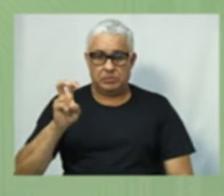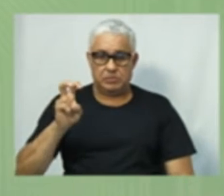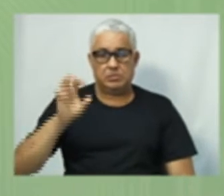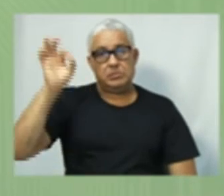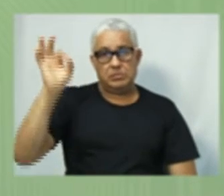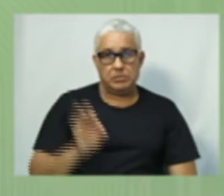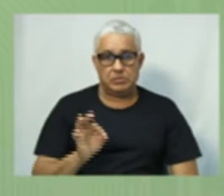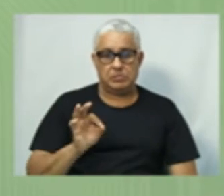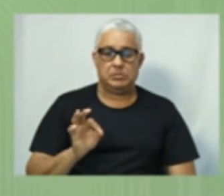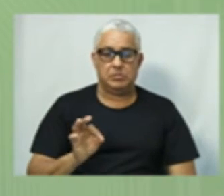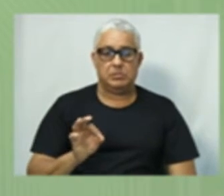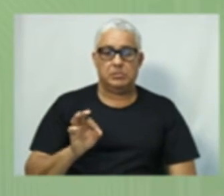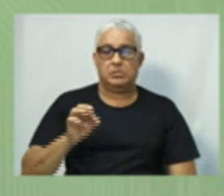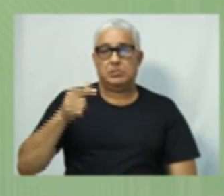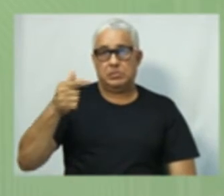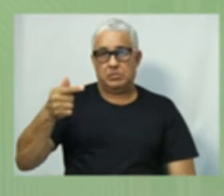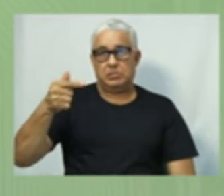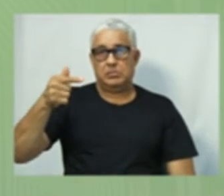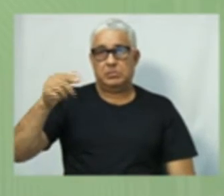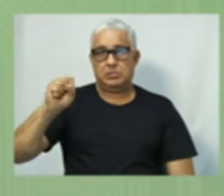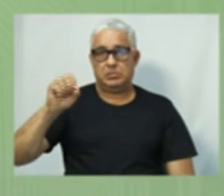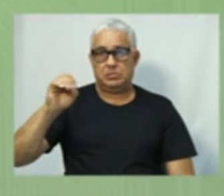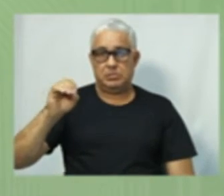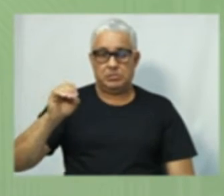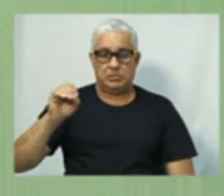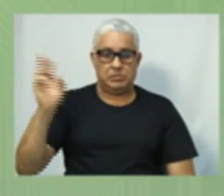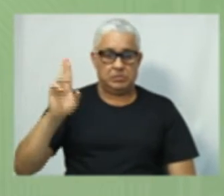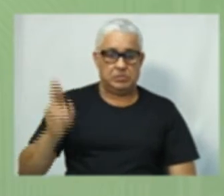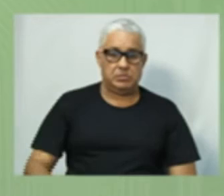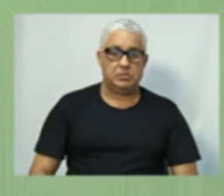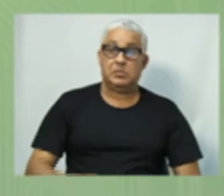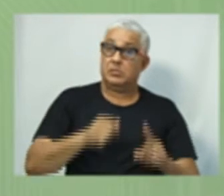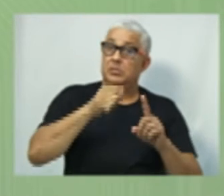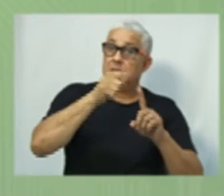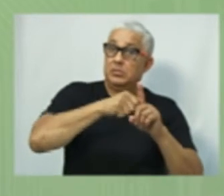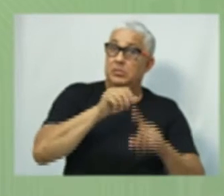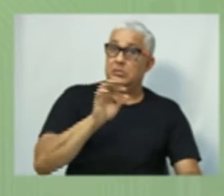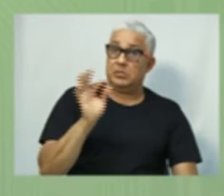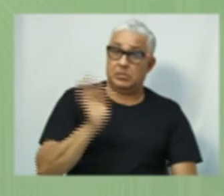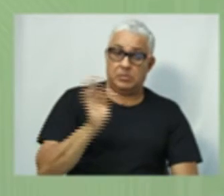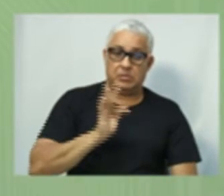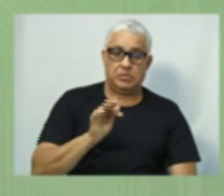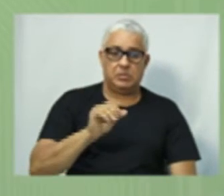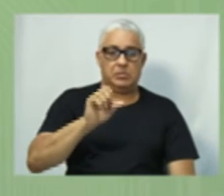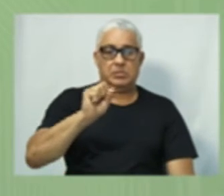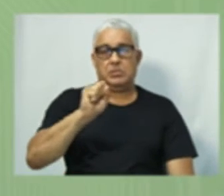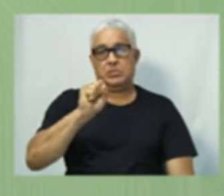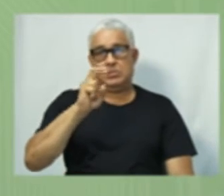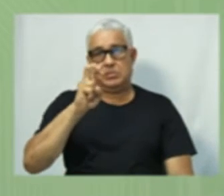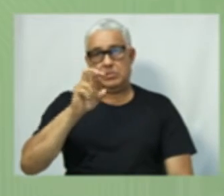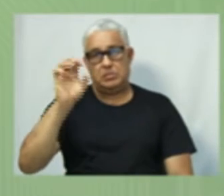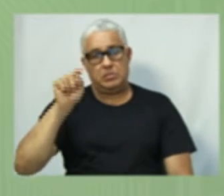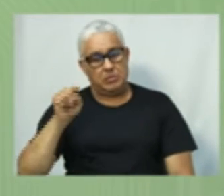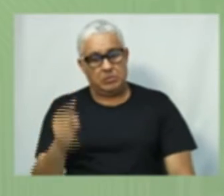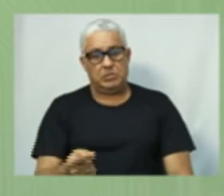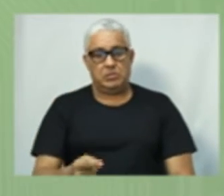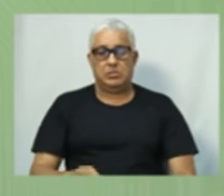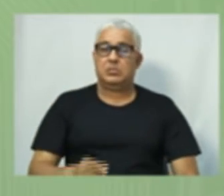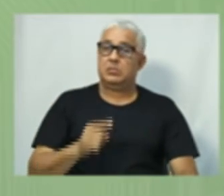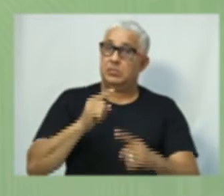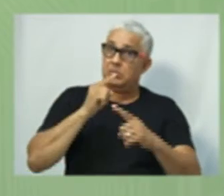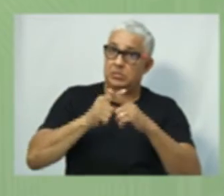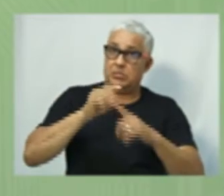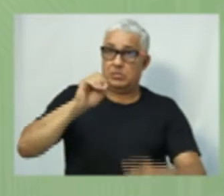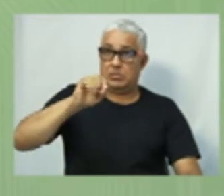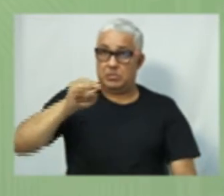mês de janeiro. Mês de fevereiro, 85 mil. Qual era a alíquota? 0,65.